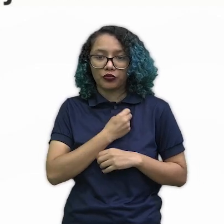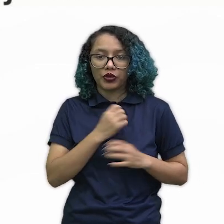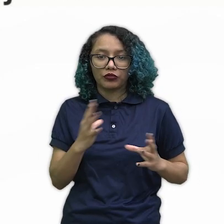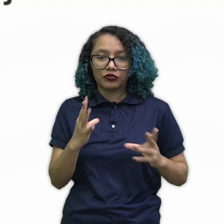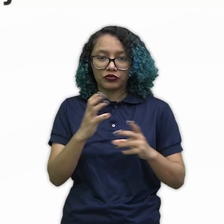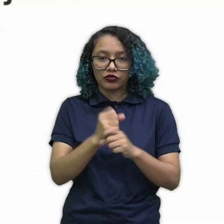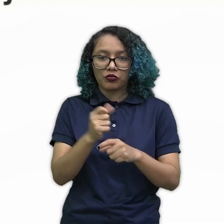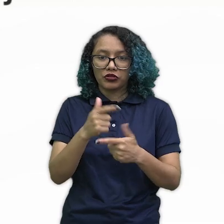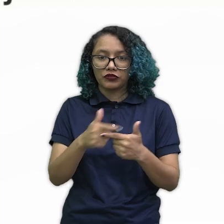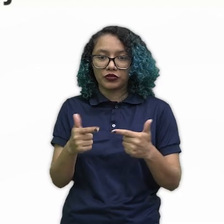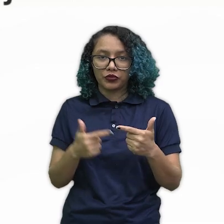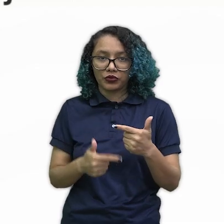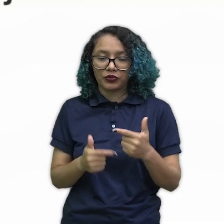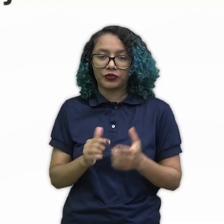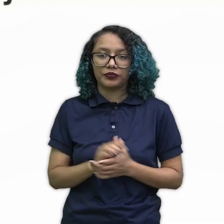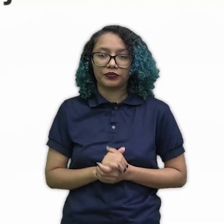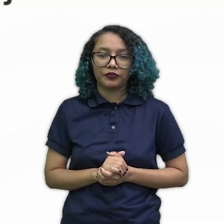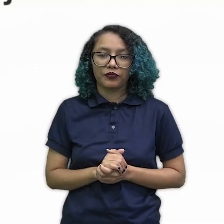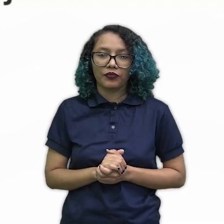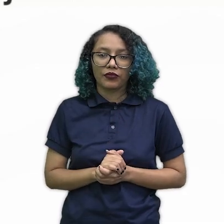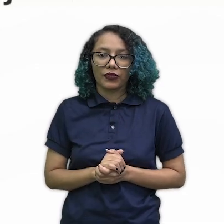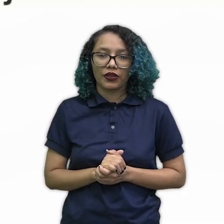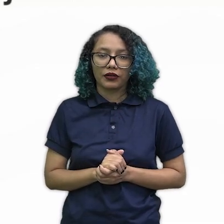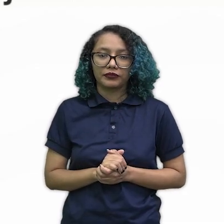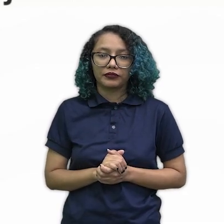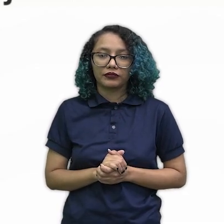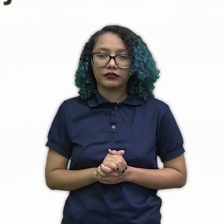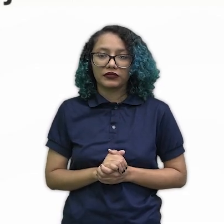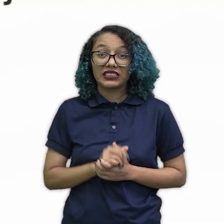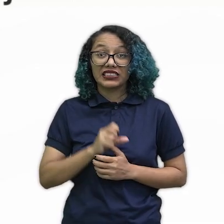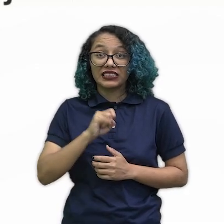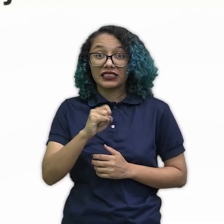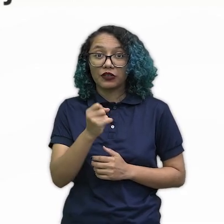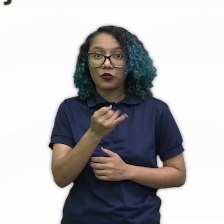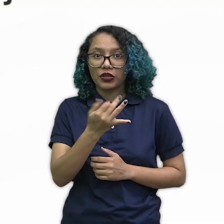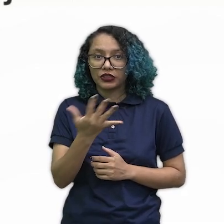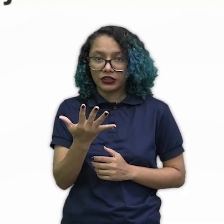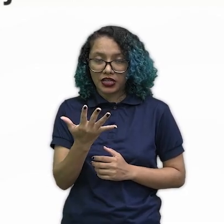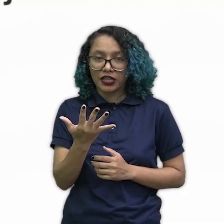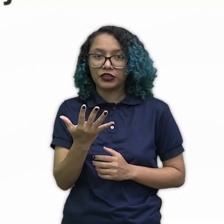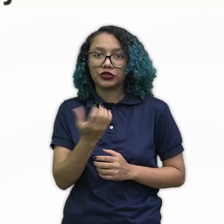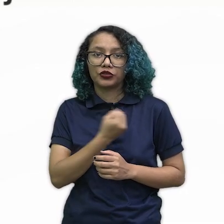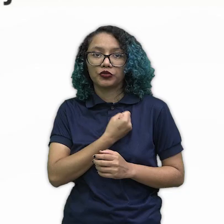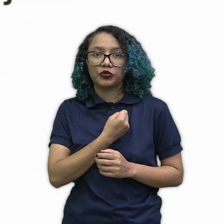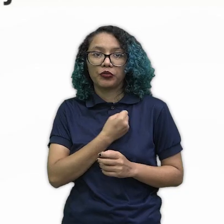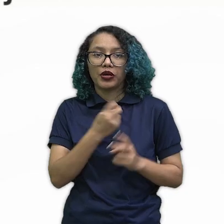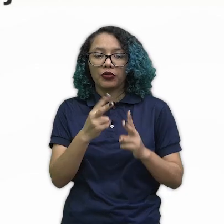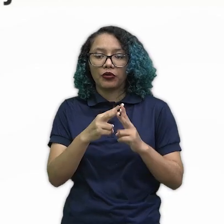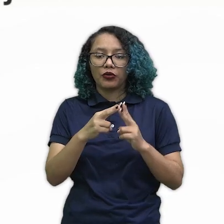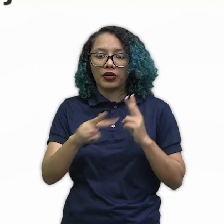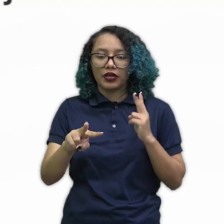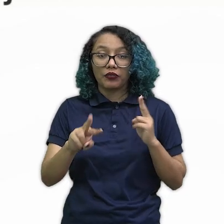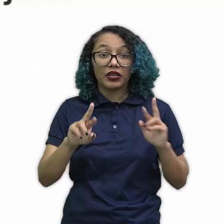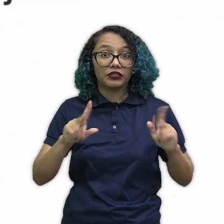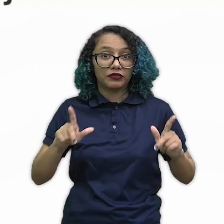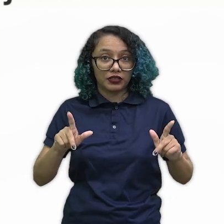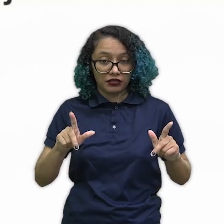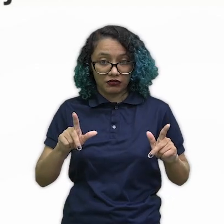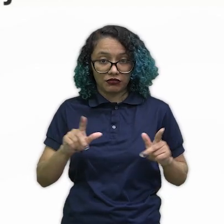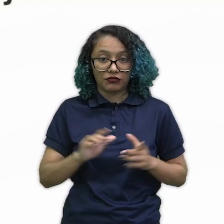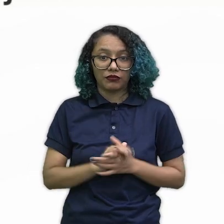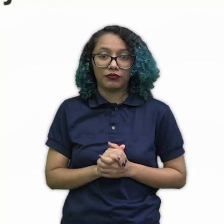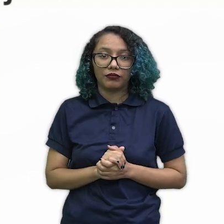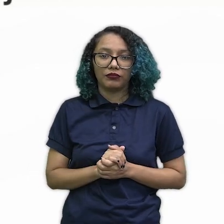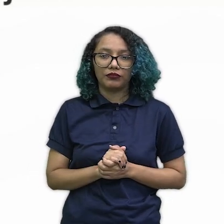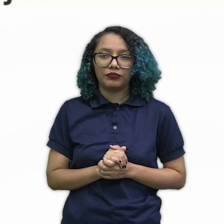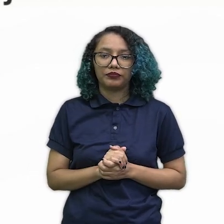somados e divididos por 2. Quando essa quantidade de elementos for ímpar, ela vai ser diferente. Então,